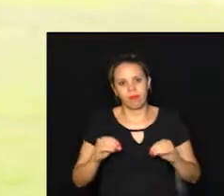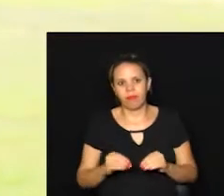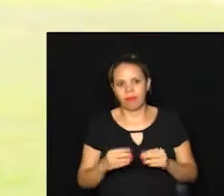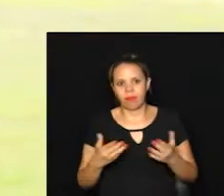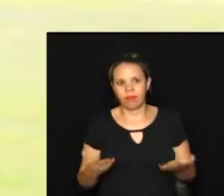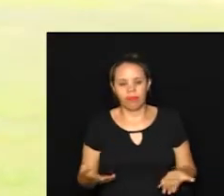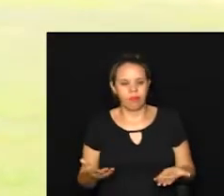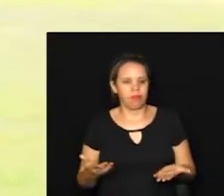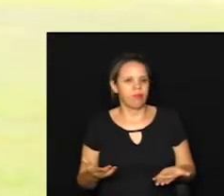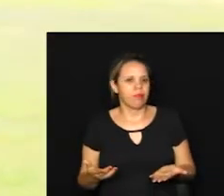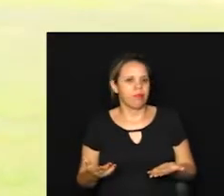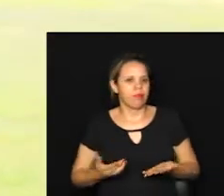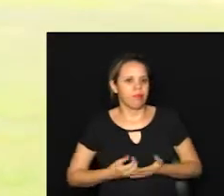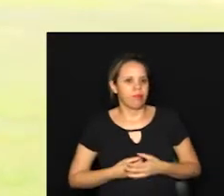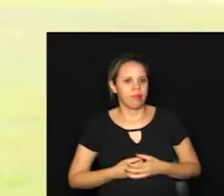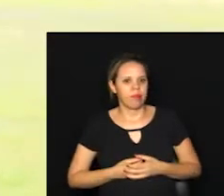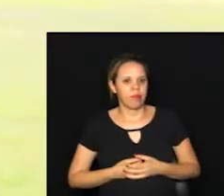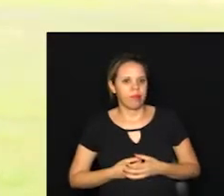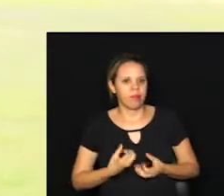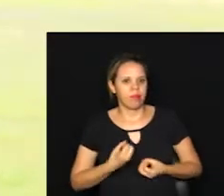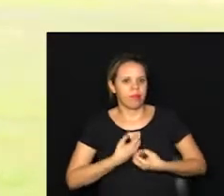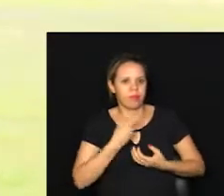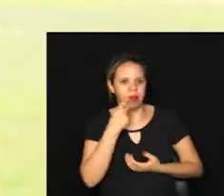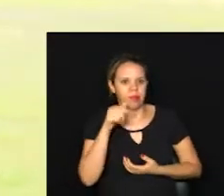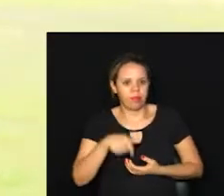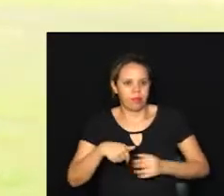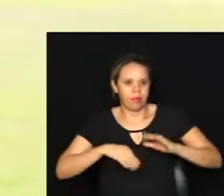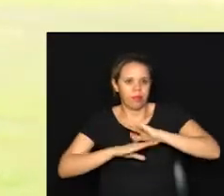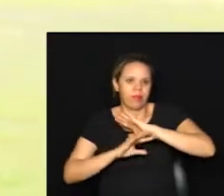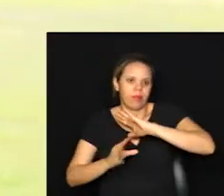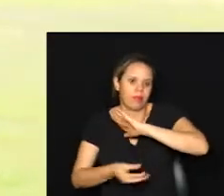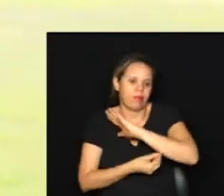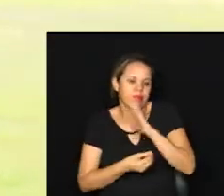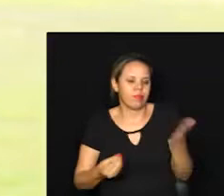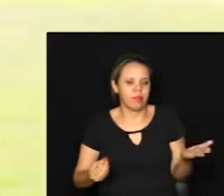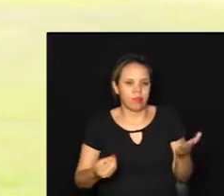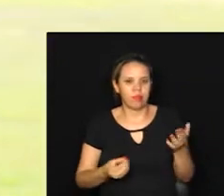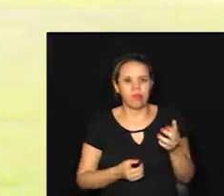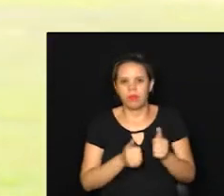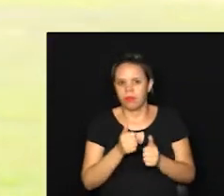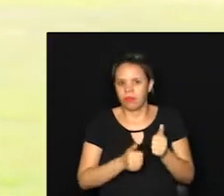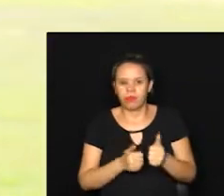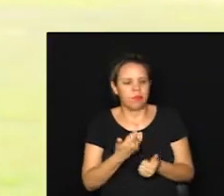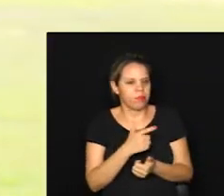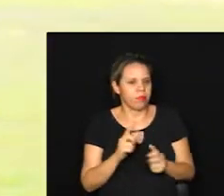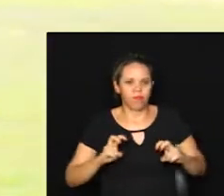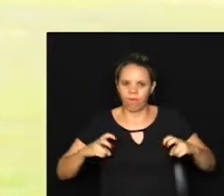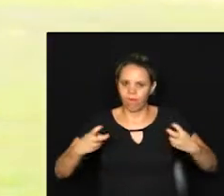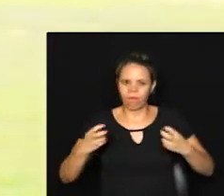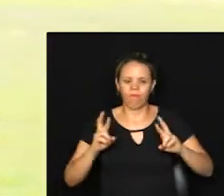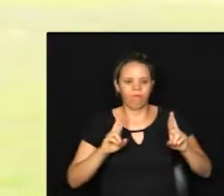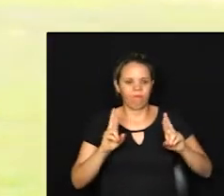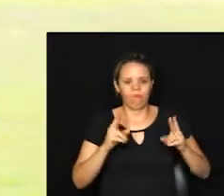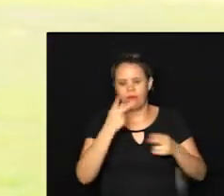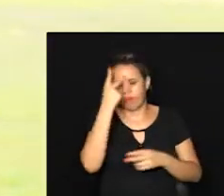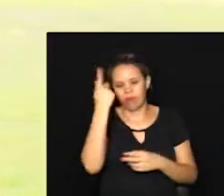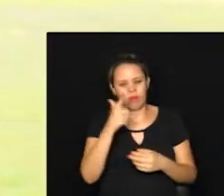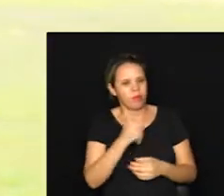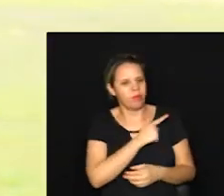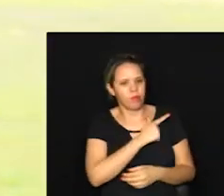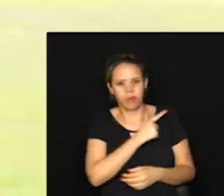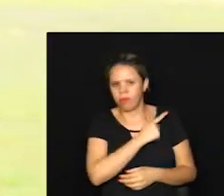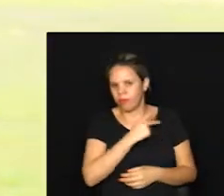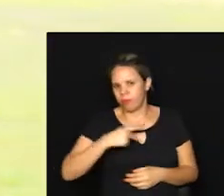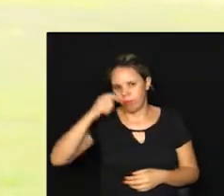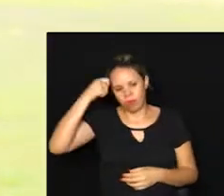dizer, como você acabou informando aqui no Câmara Total, o jogo não terá torcida, nem da Ponte, nem do Guarani, por